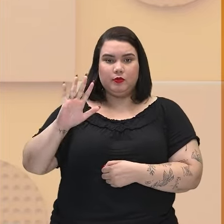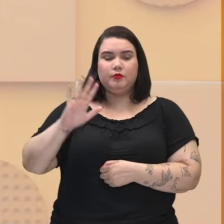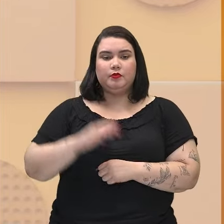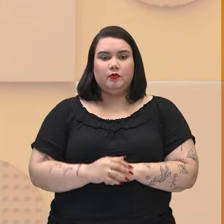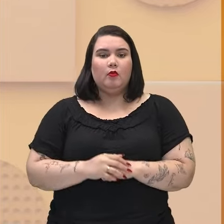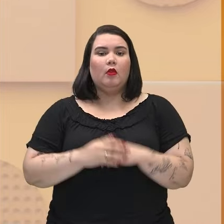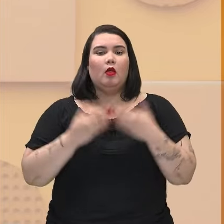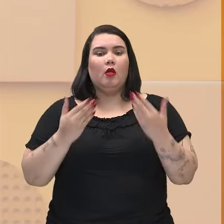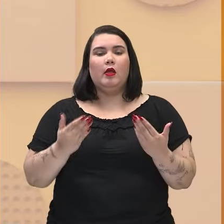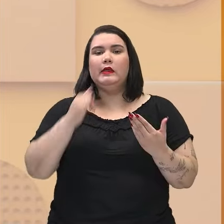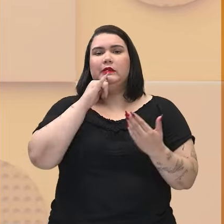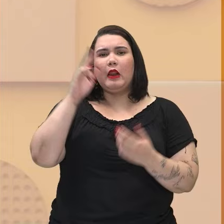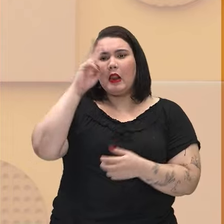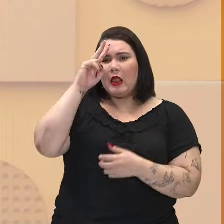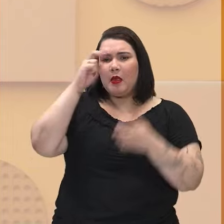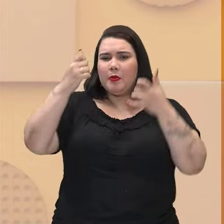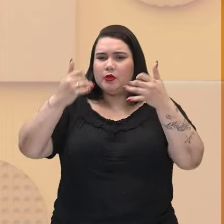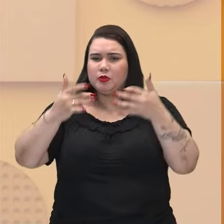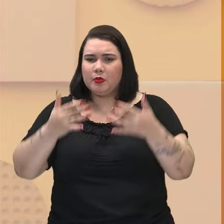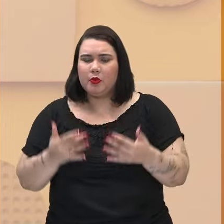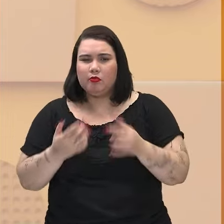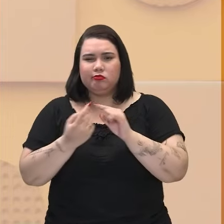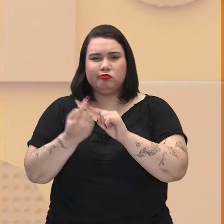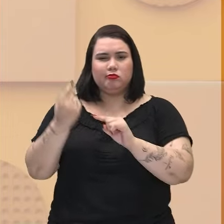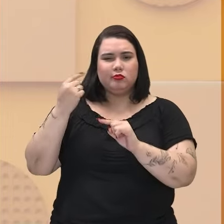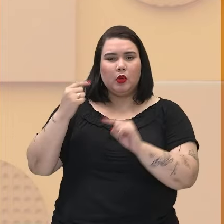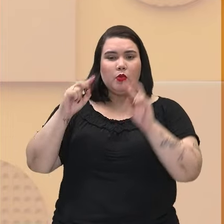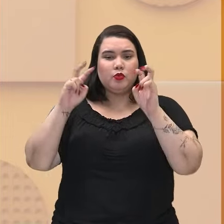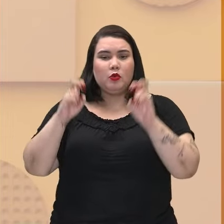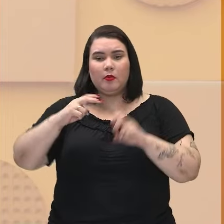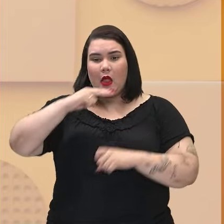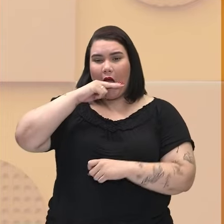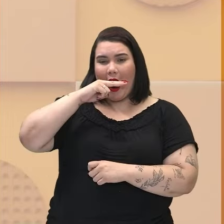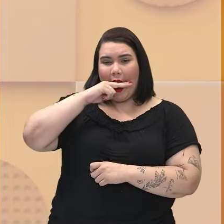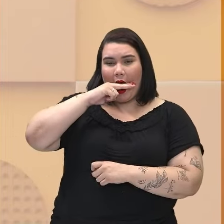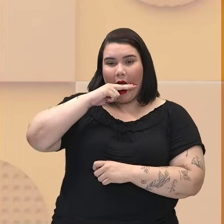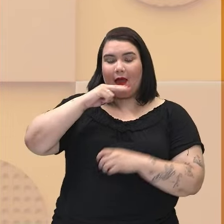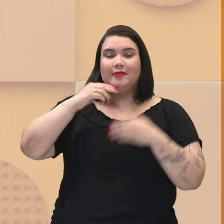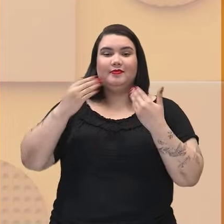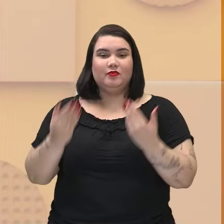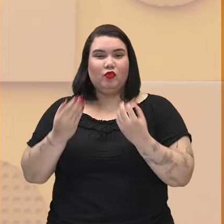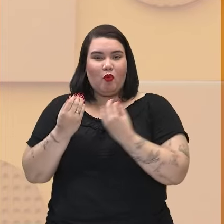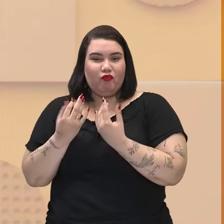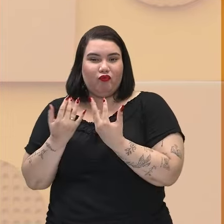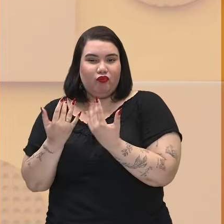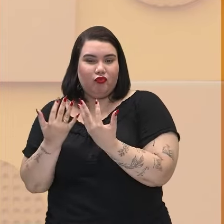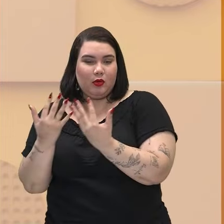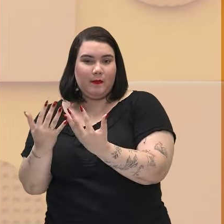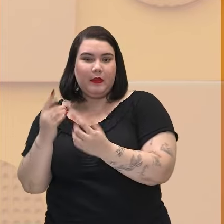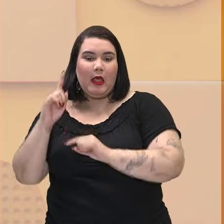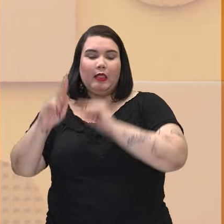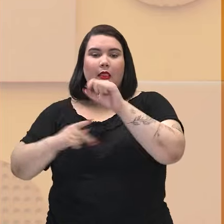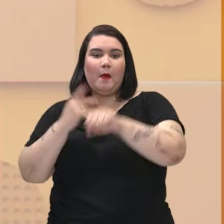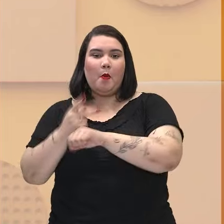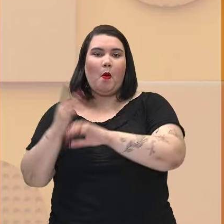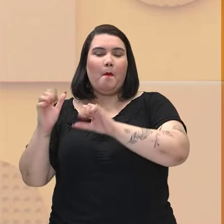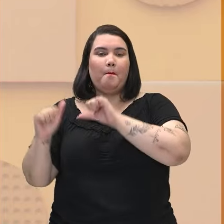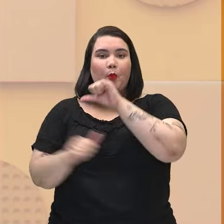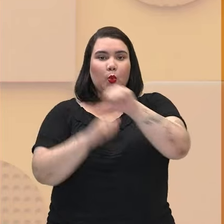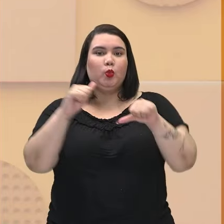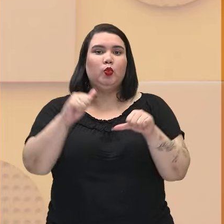cana-de-açúcar. O centro de governo era lá, depois mudou para a região ali, né, de onde ficavam as Minas Gerais e tudo mais, por conta da economia do